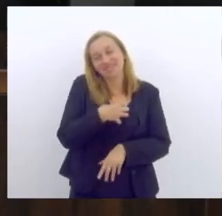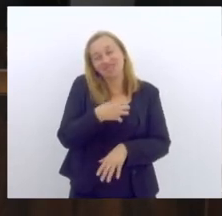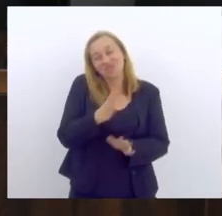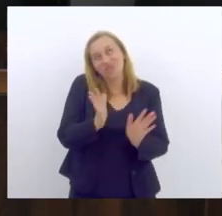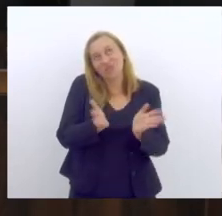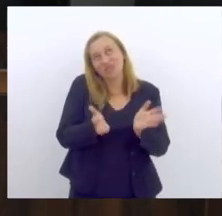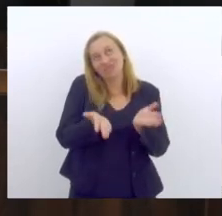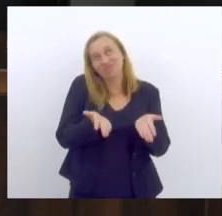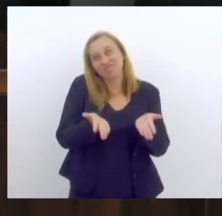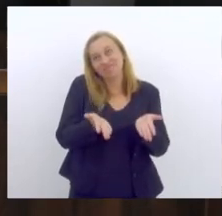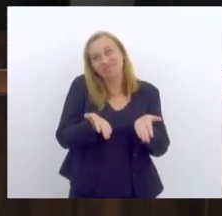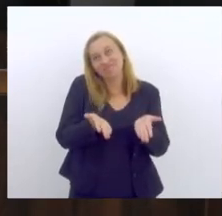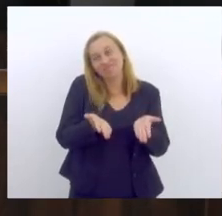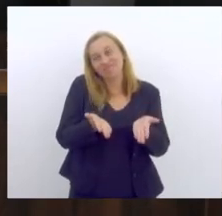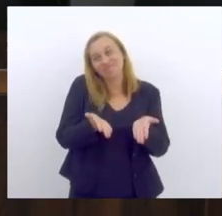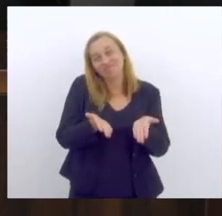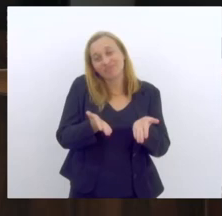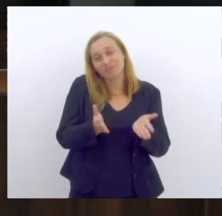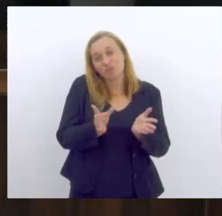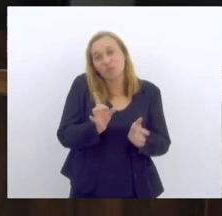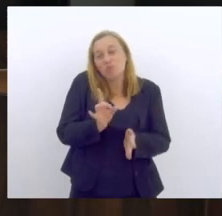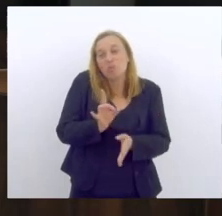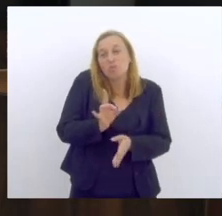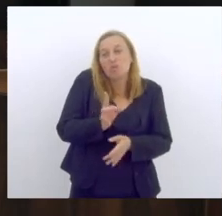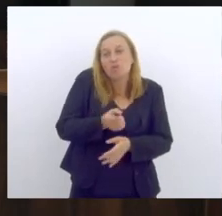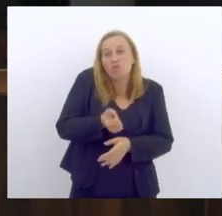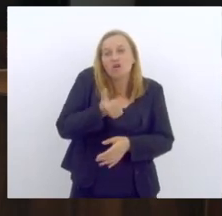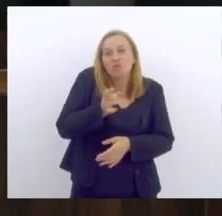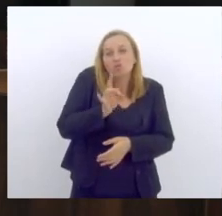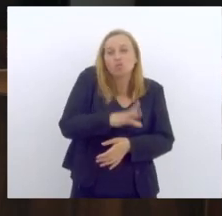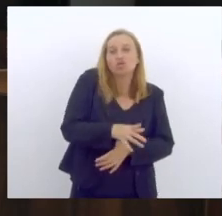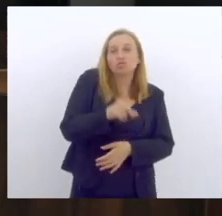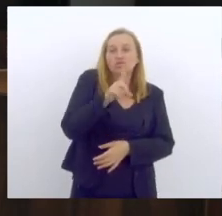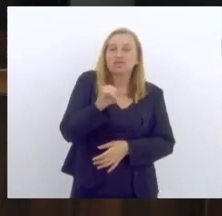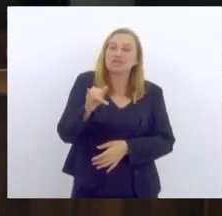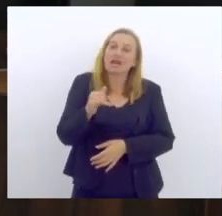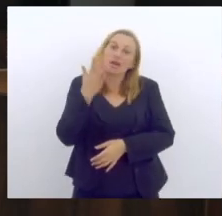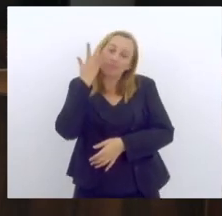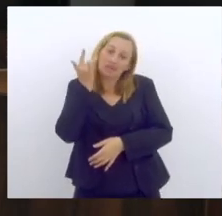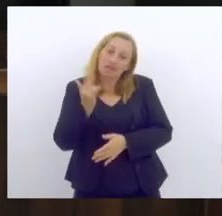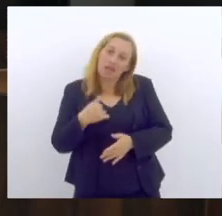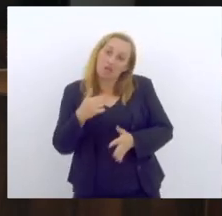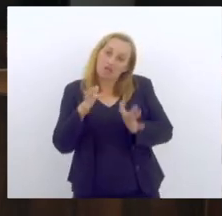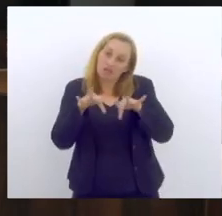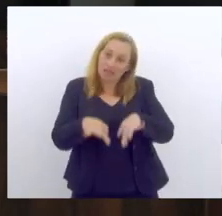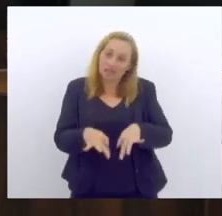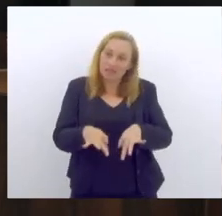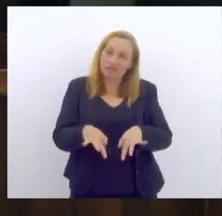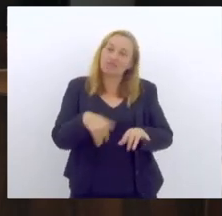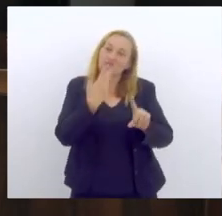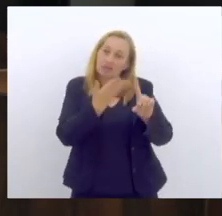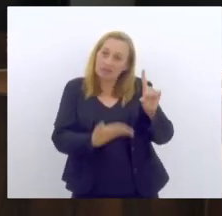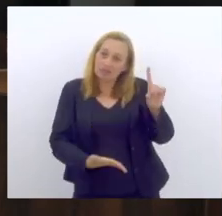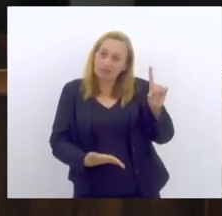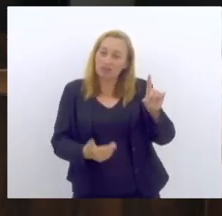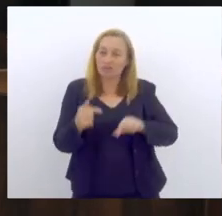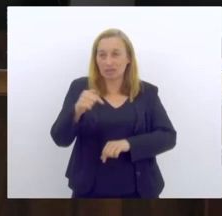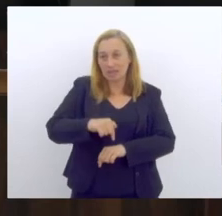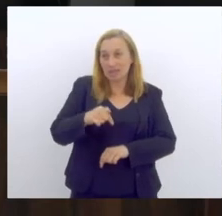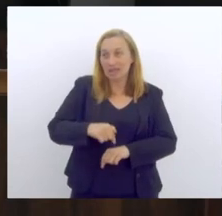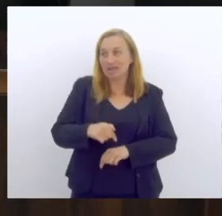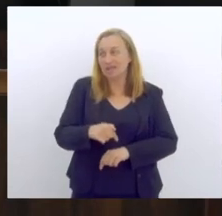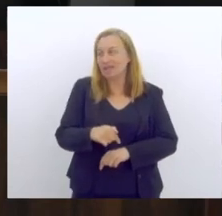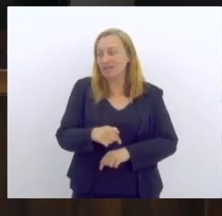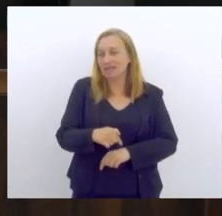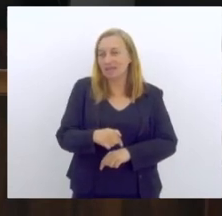é o meu penúltimo dia Amanhã eu termino Amanhã tem também uma sessão solene aqui mas com